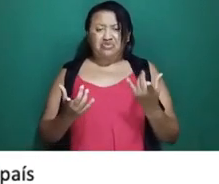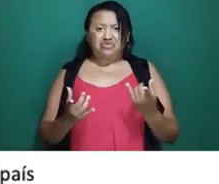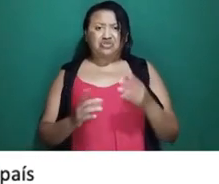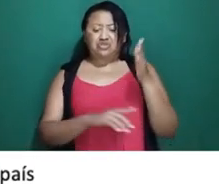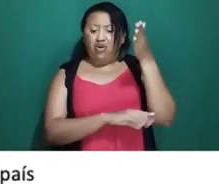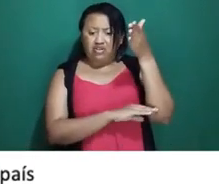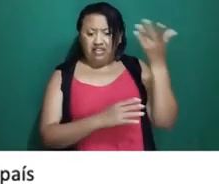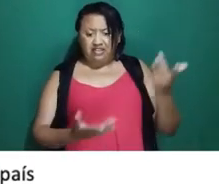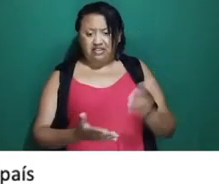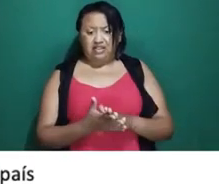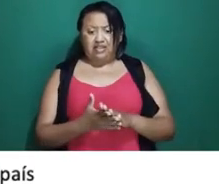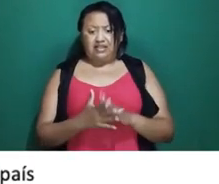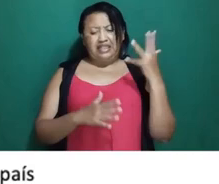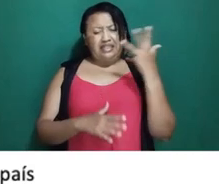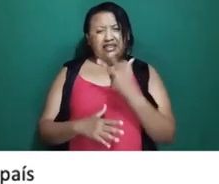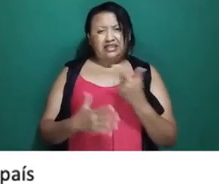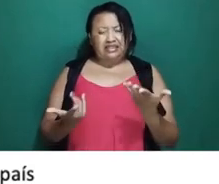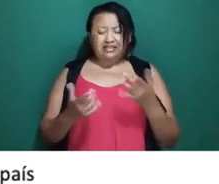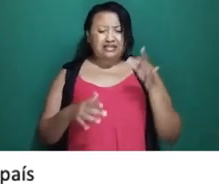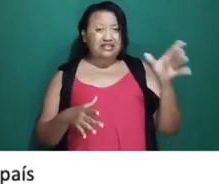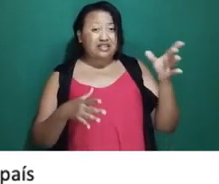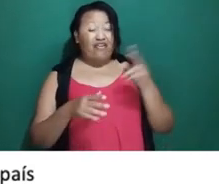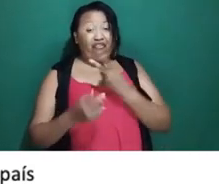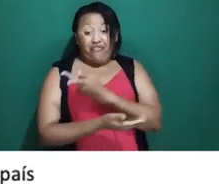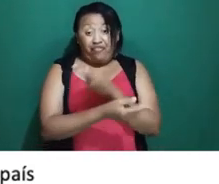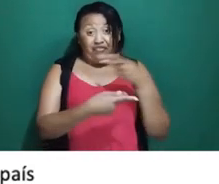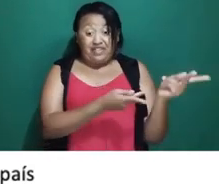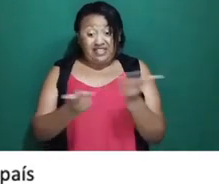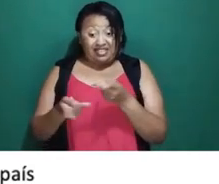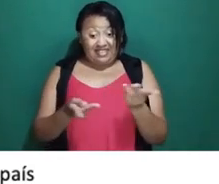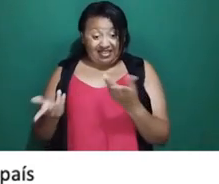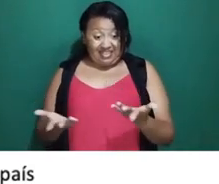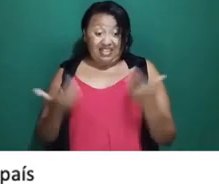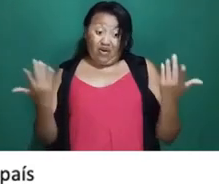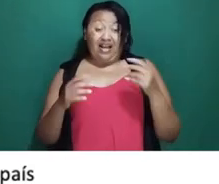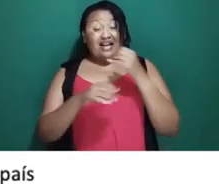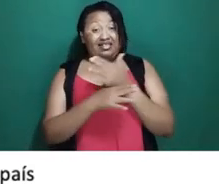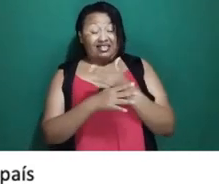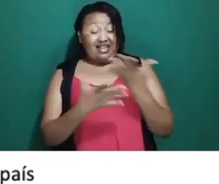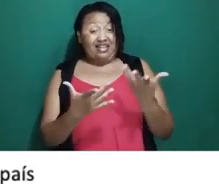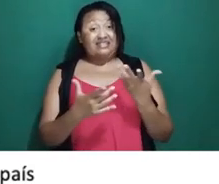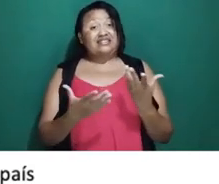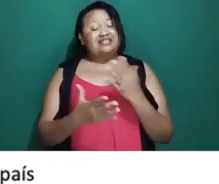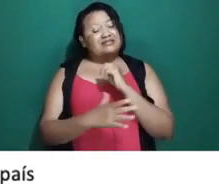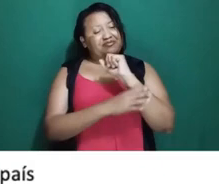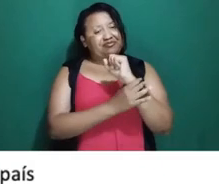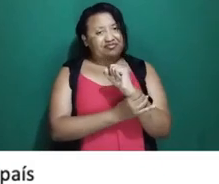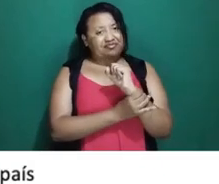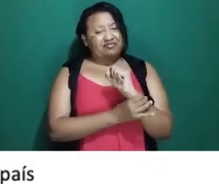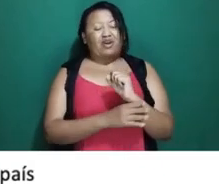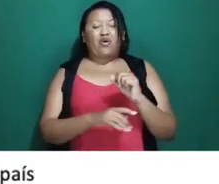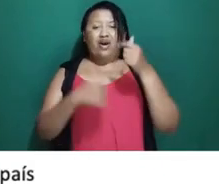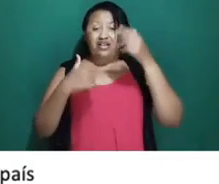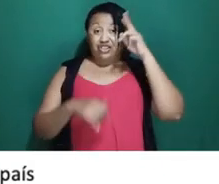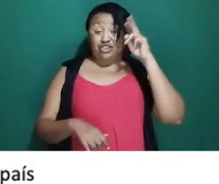o município hoje possui de lá para cá a cidade se entrelaçou com a história do áudio visual no Brasil